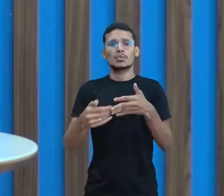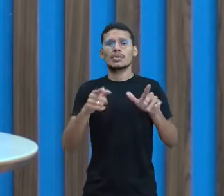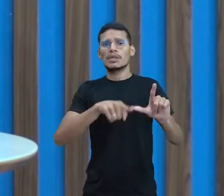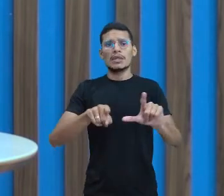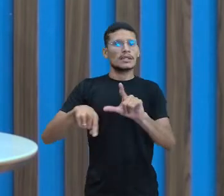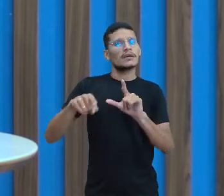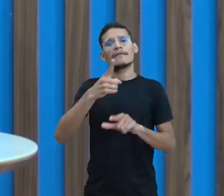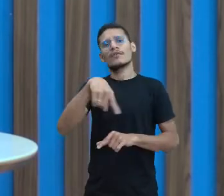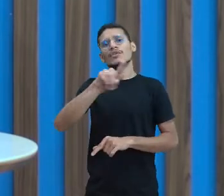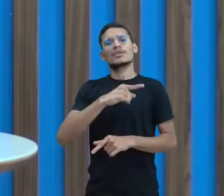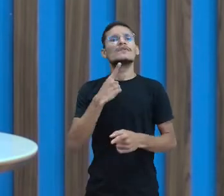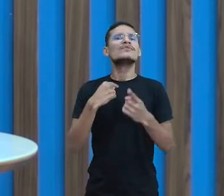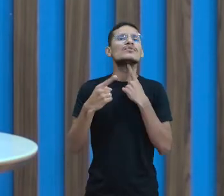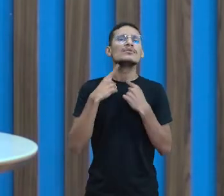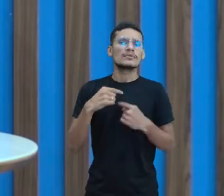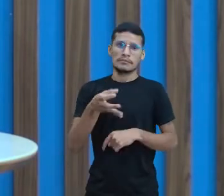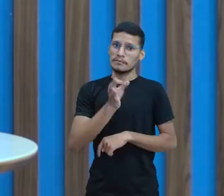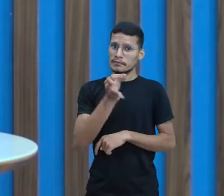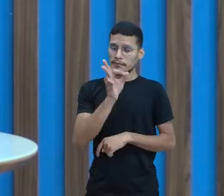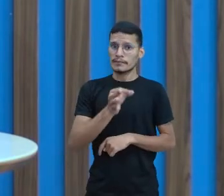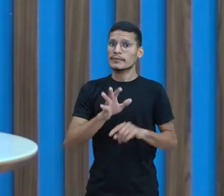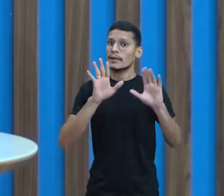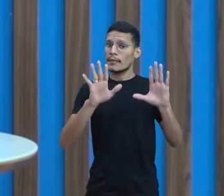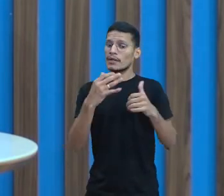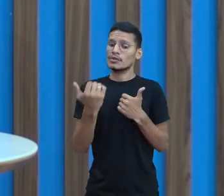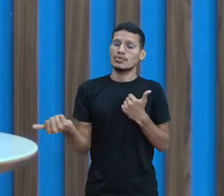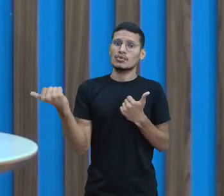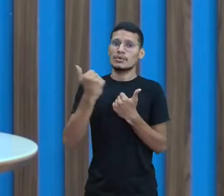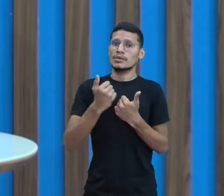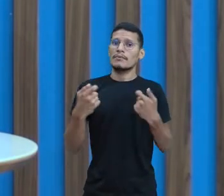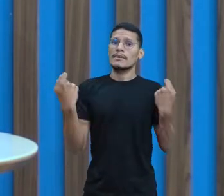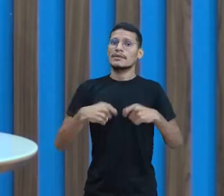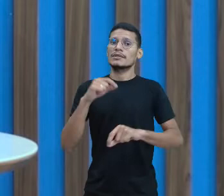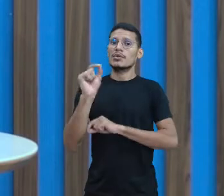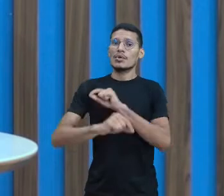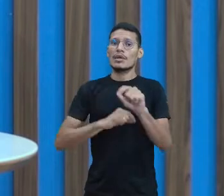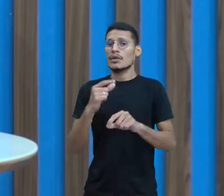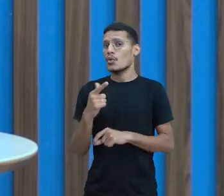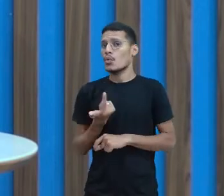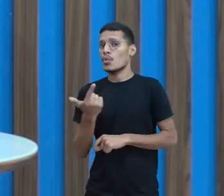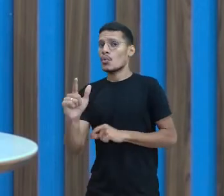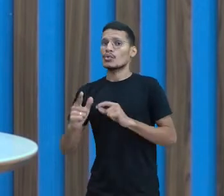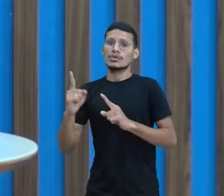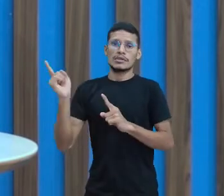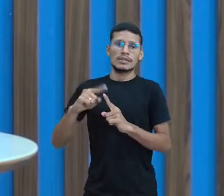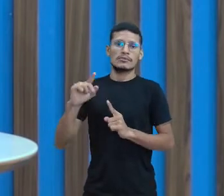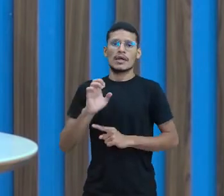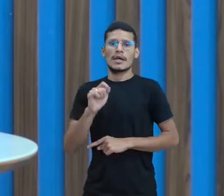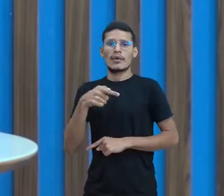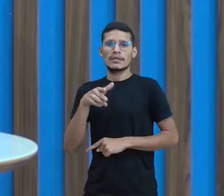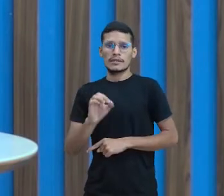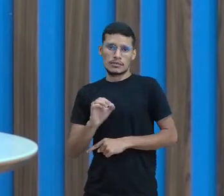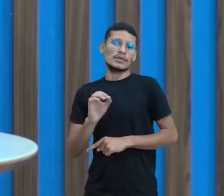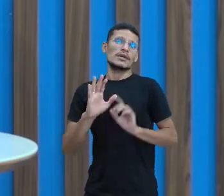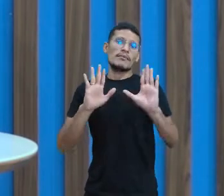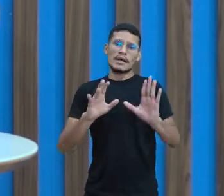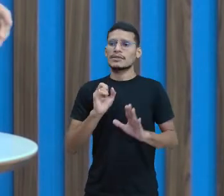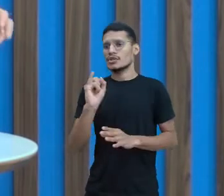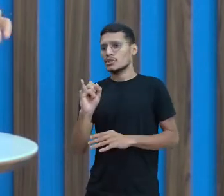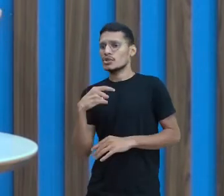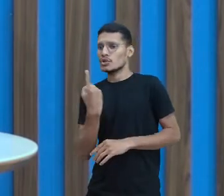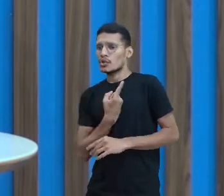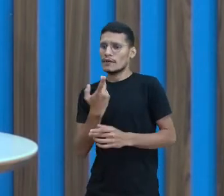sua conveniência, tá certo? Lembrando que a substituição tem que ser feita em uma outra equação. Não adianta a gente deixar